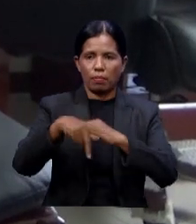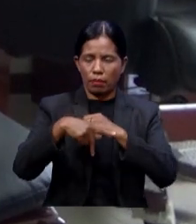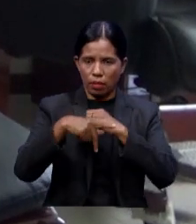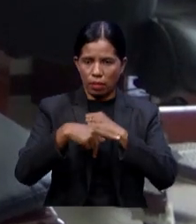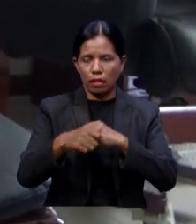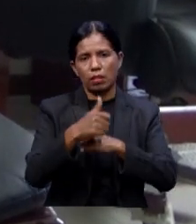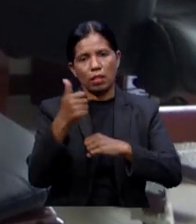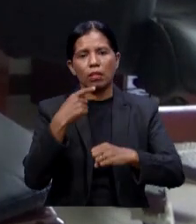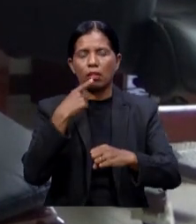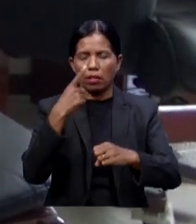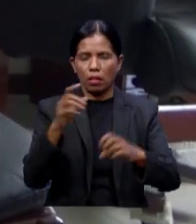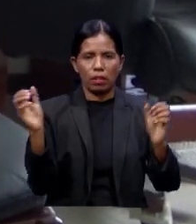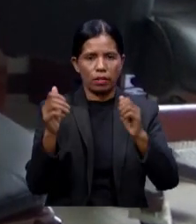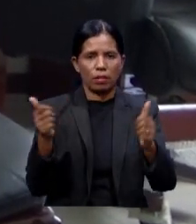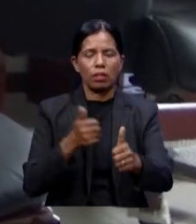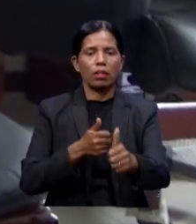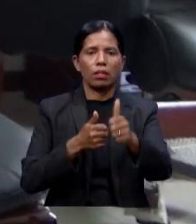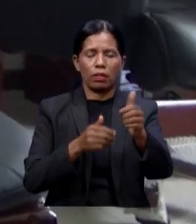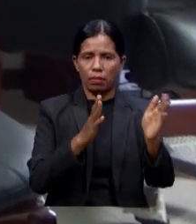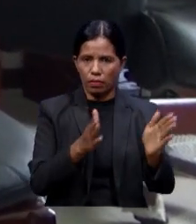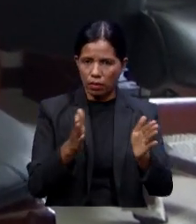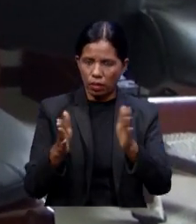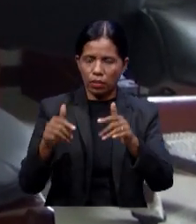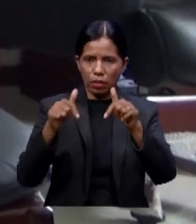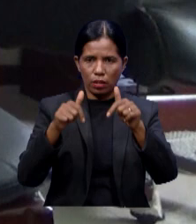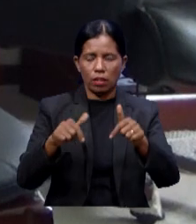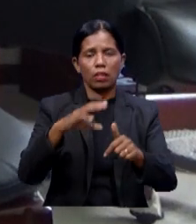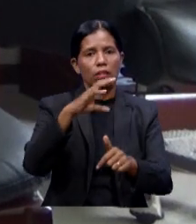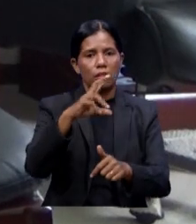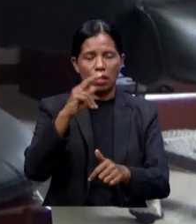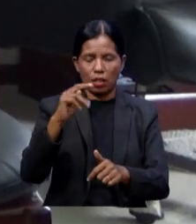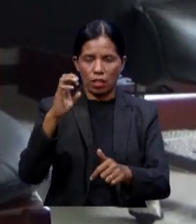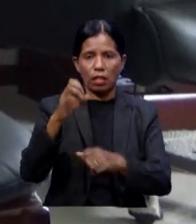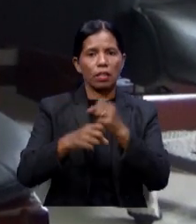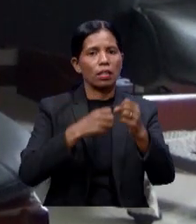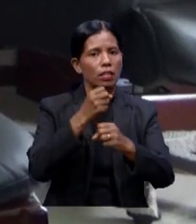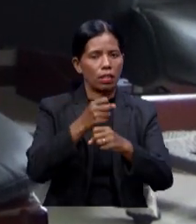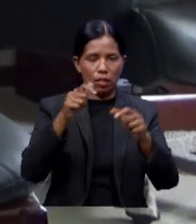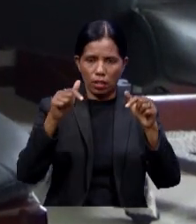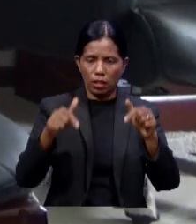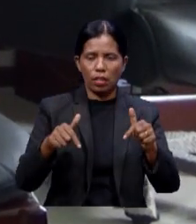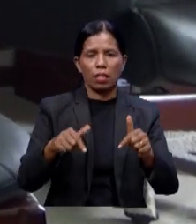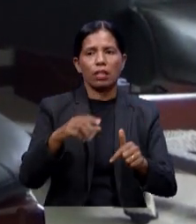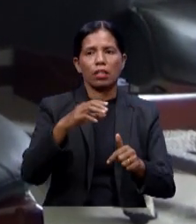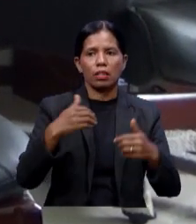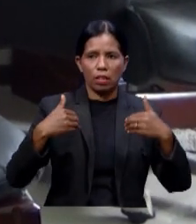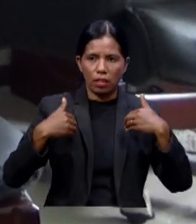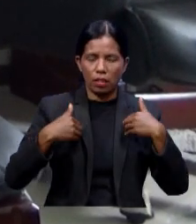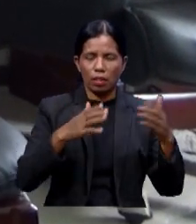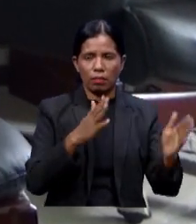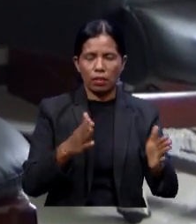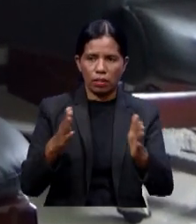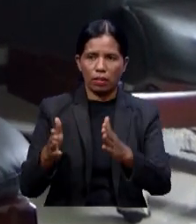Nebemaka latuir proceso ne CNE i hatine de ne nyalarang ne CNE se i proceso